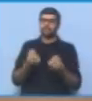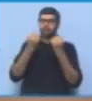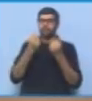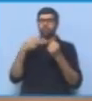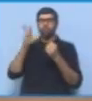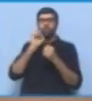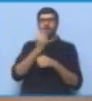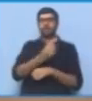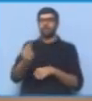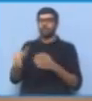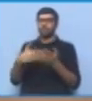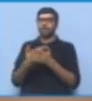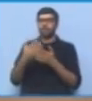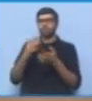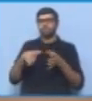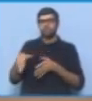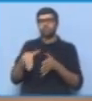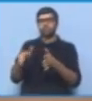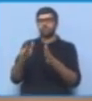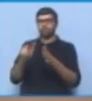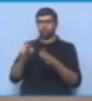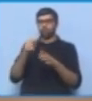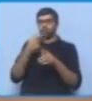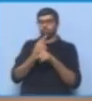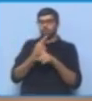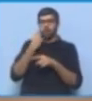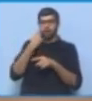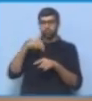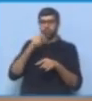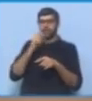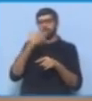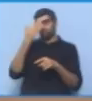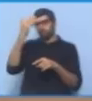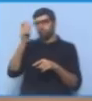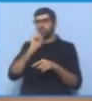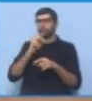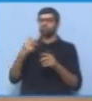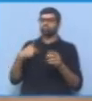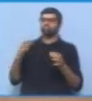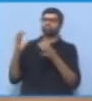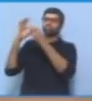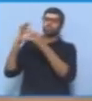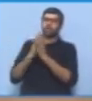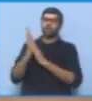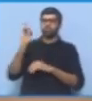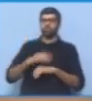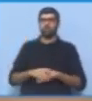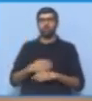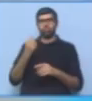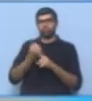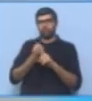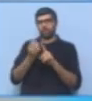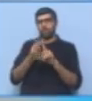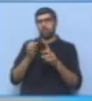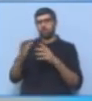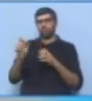E diz, o que tu estás a viver hoje é só uma prefiguração daquilo que tu podes ser e daquilo que tu podes encontrar, o próprio Deus. Fica esse desafio